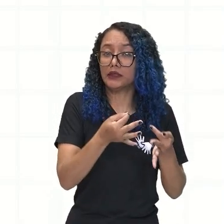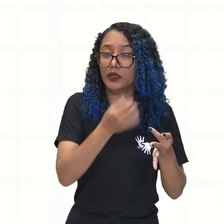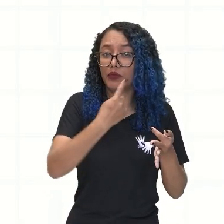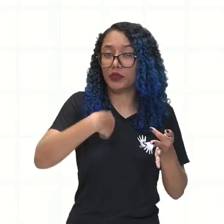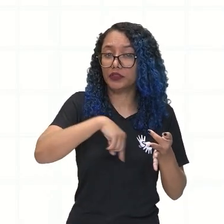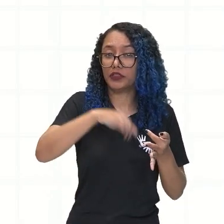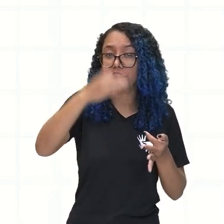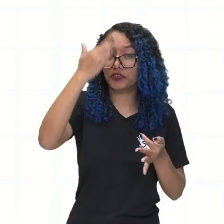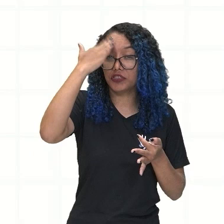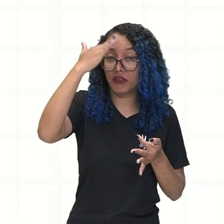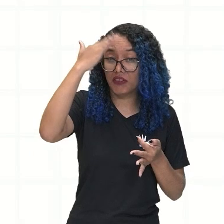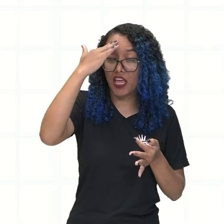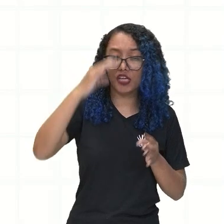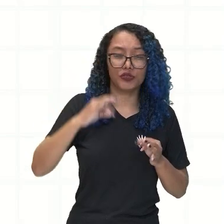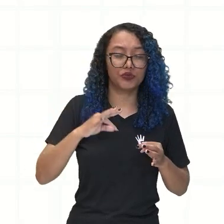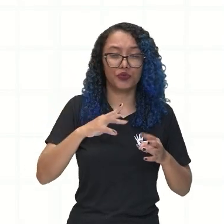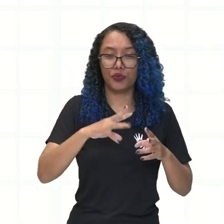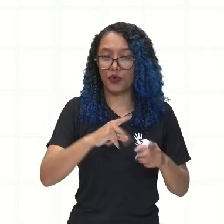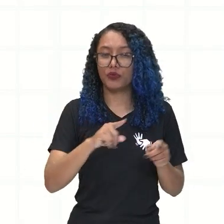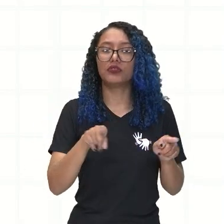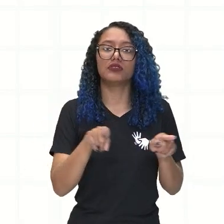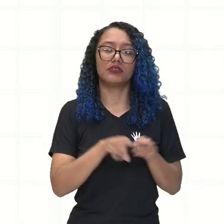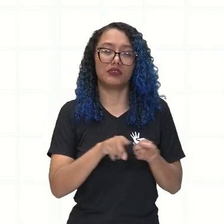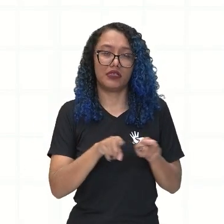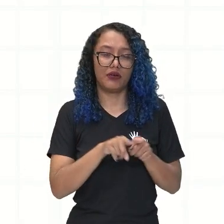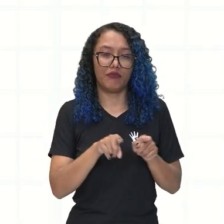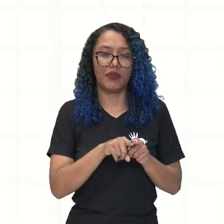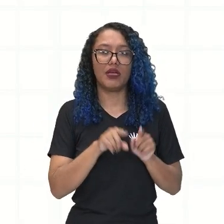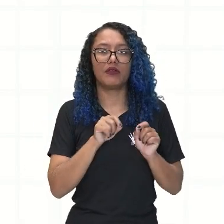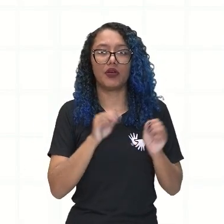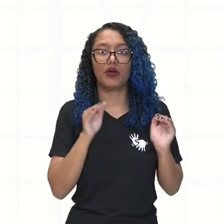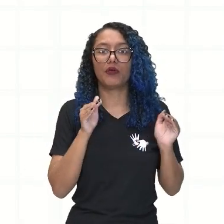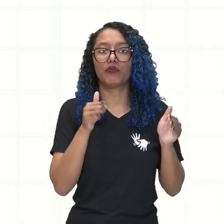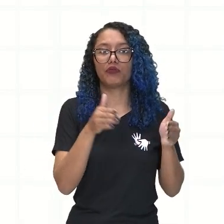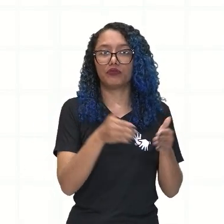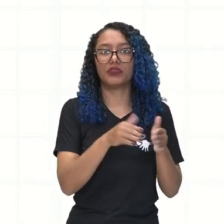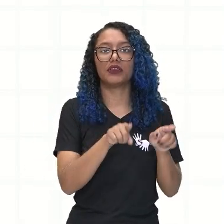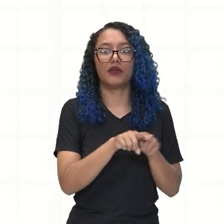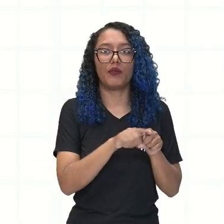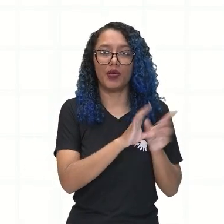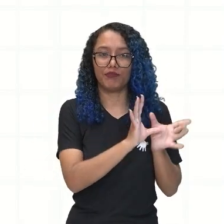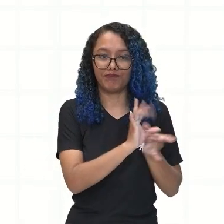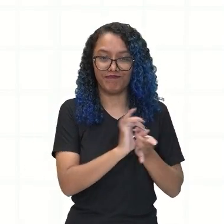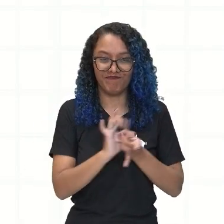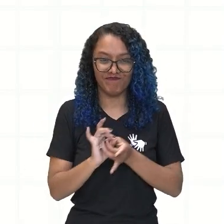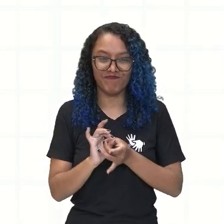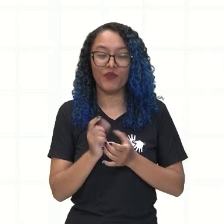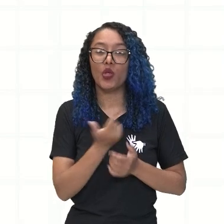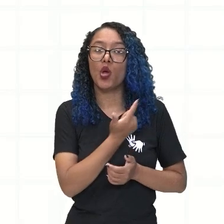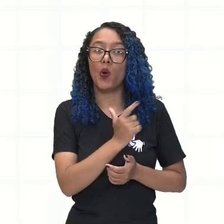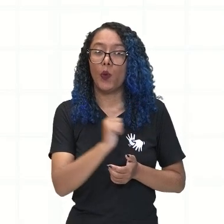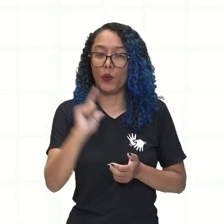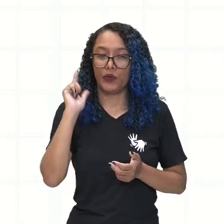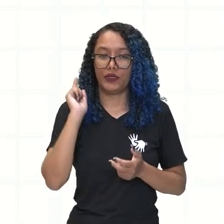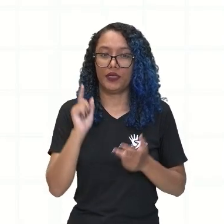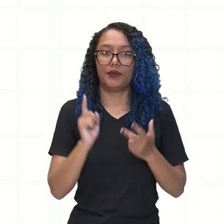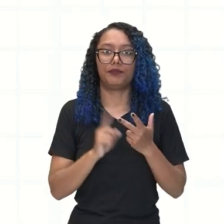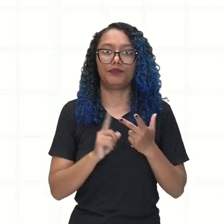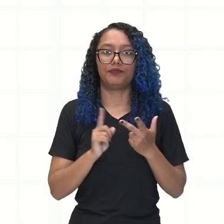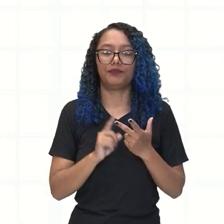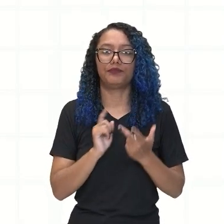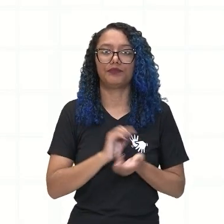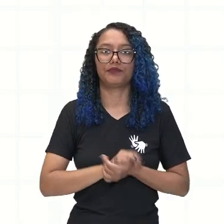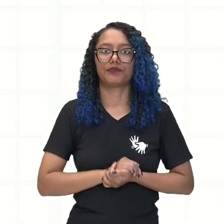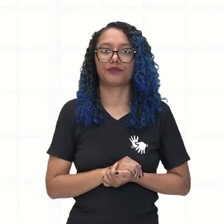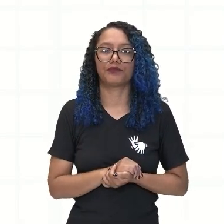objetivamente e ele vai contextualizar também. Ok? Muito bem. Temos mais informações aqui, olha só.